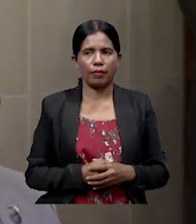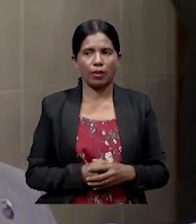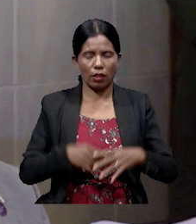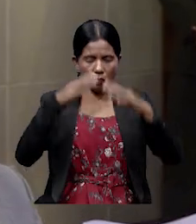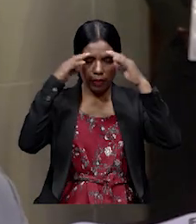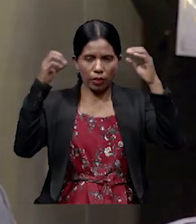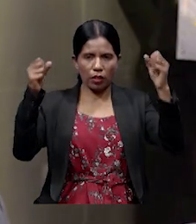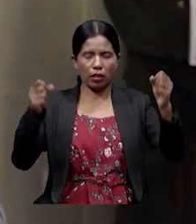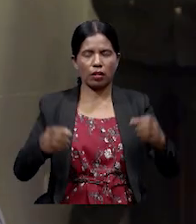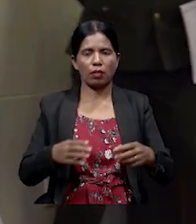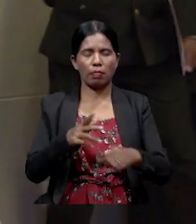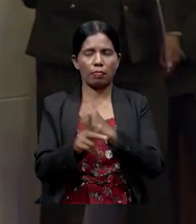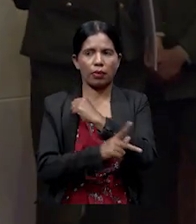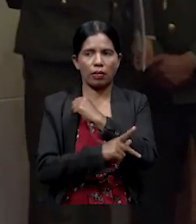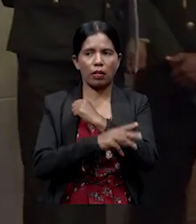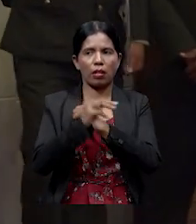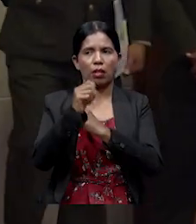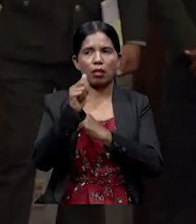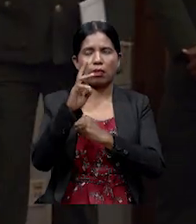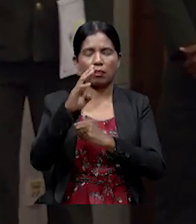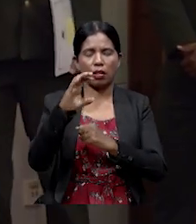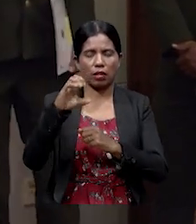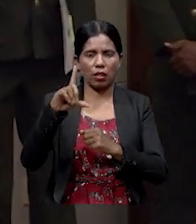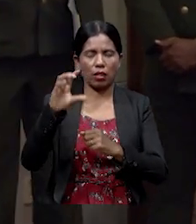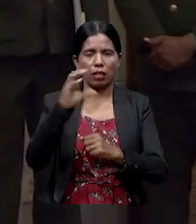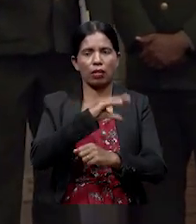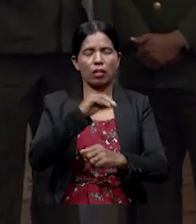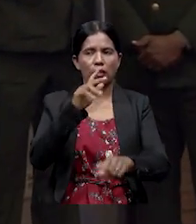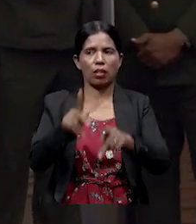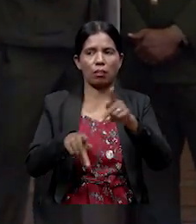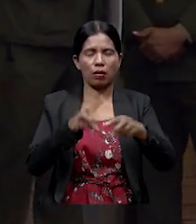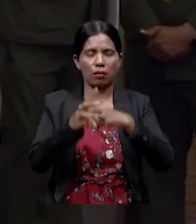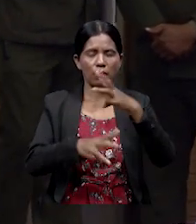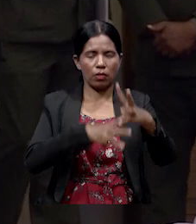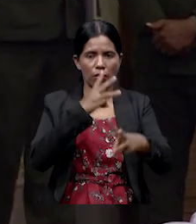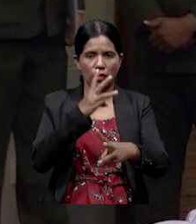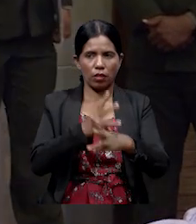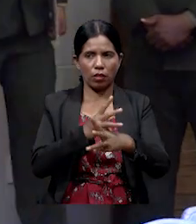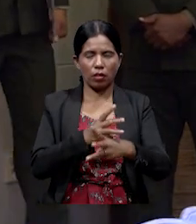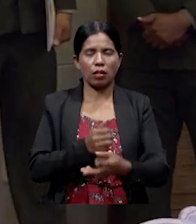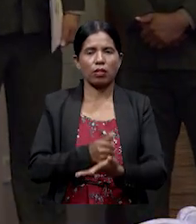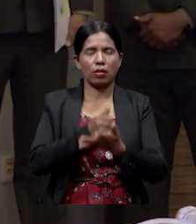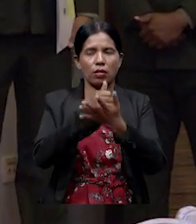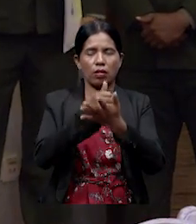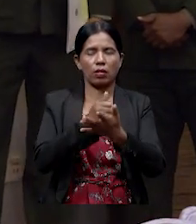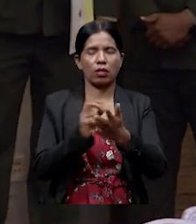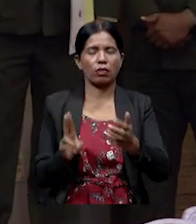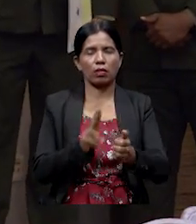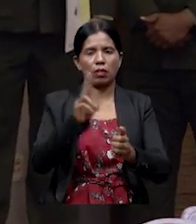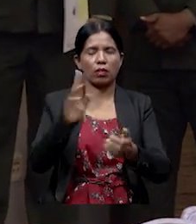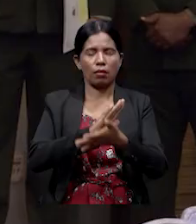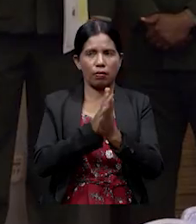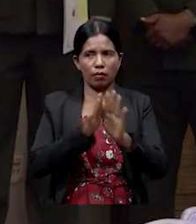da República Portuguesa, Marcelo Rebelo de Sousa, no dar cidadão mundo Niangnebe, defende valores universais nessa